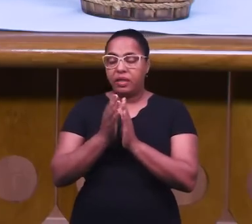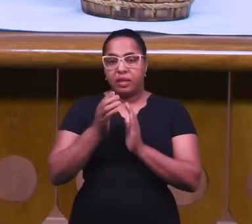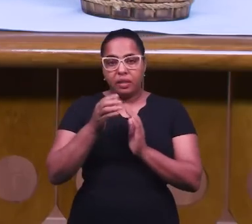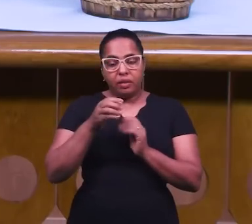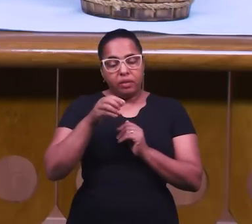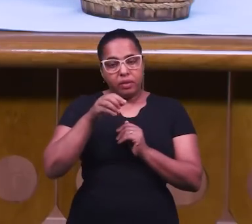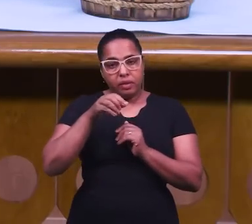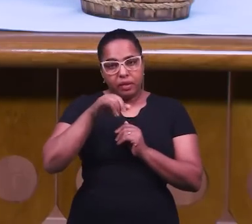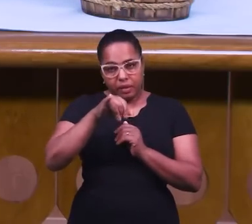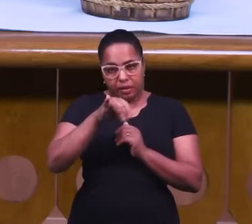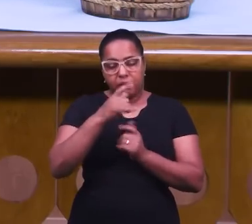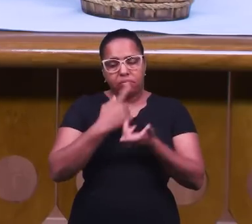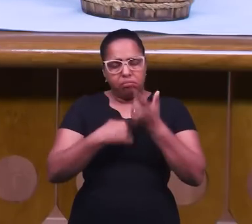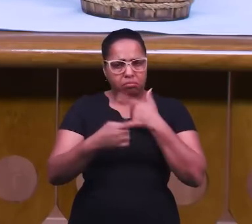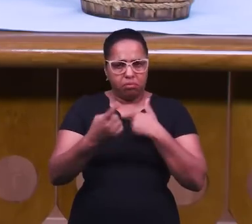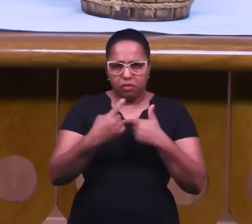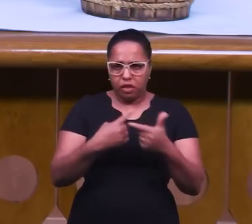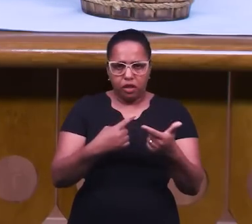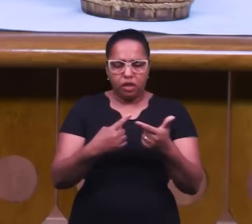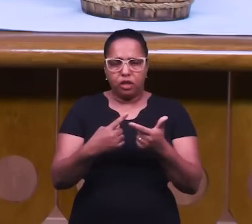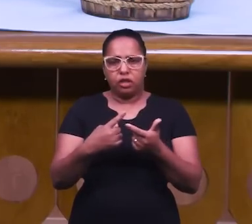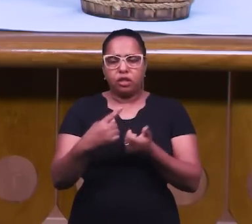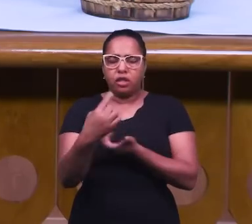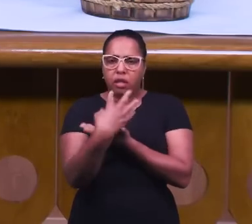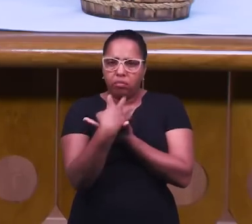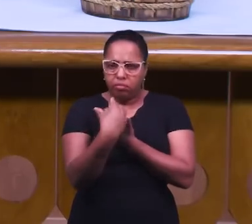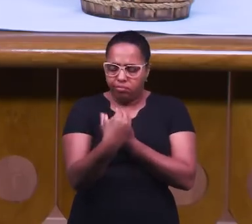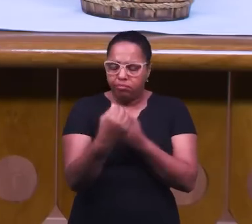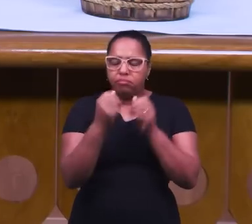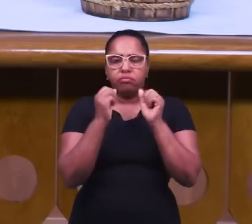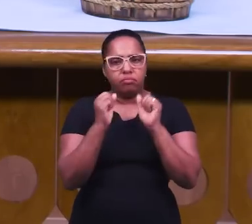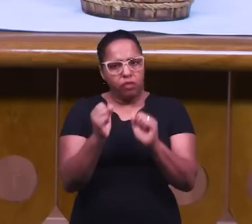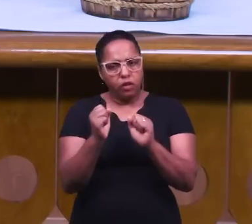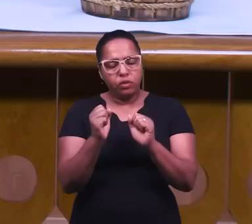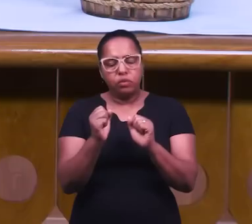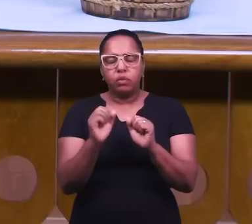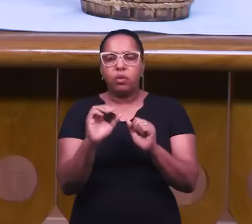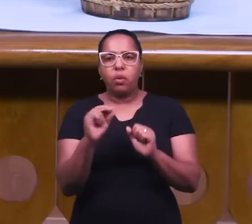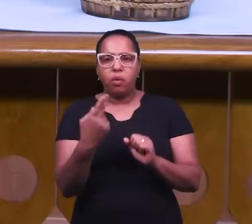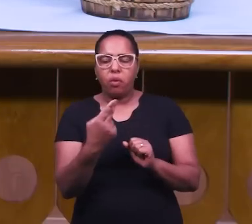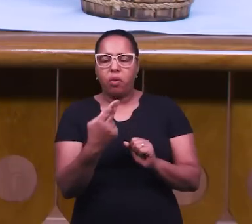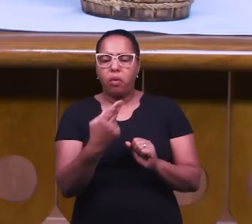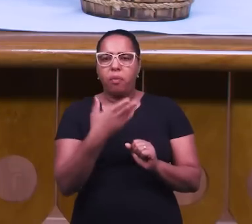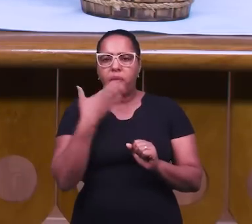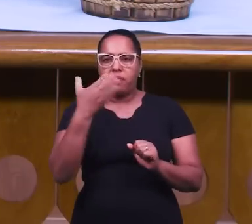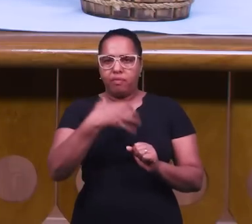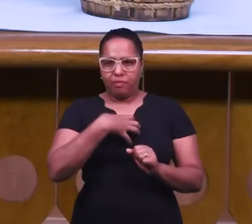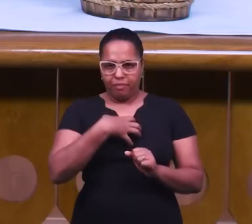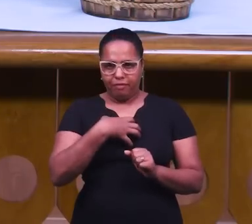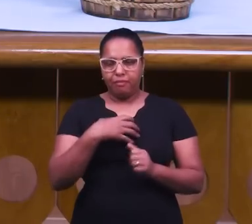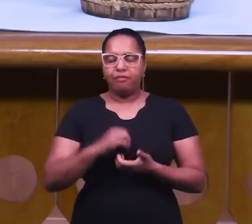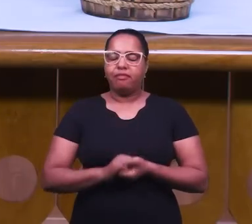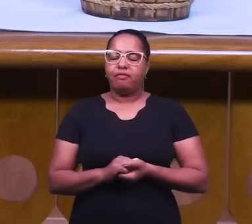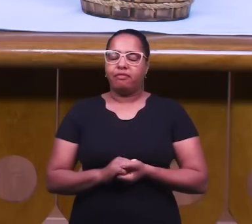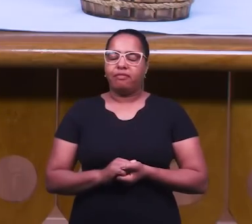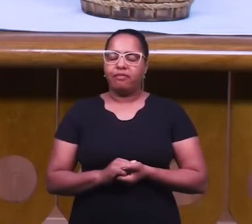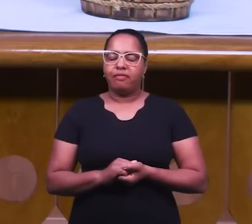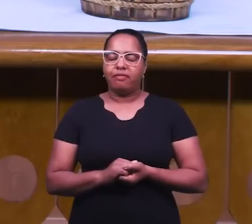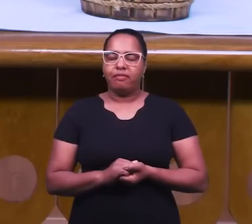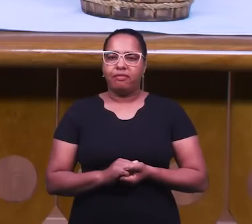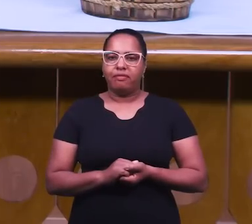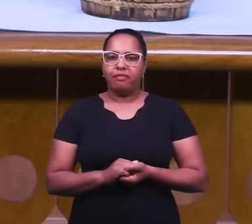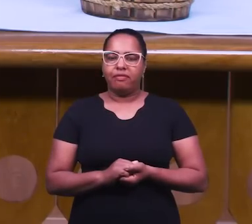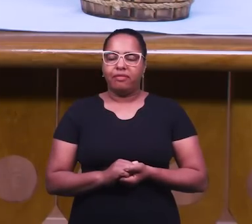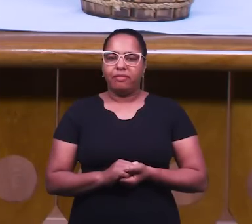Jesus. Você pode estar à vontade, onde estiver, acompanhando conosco esta oração. Vamos orar.